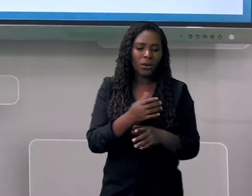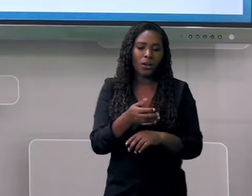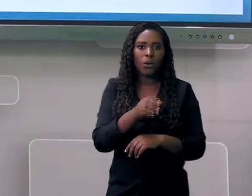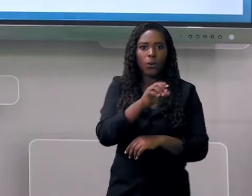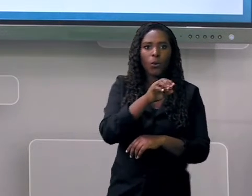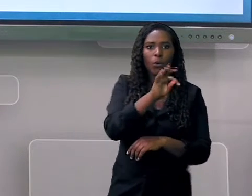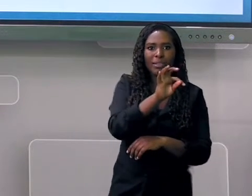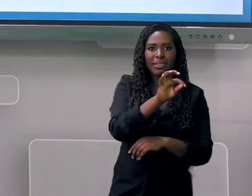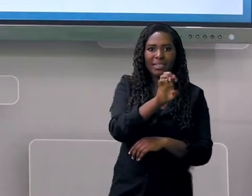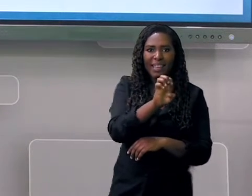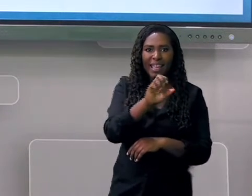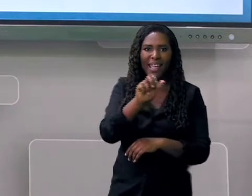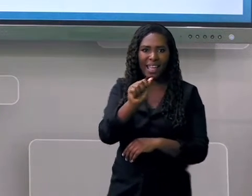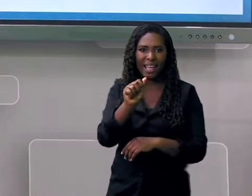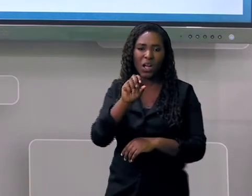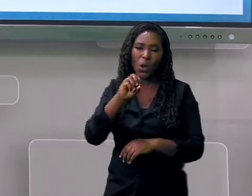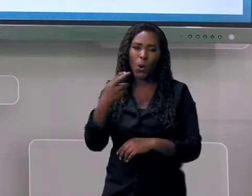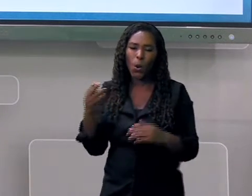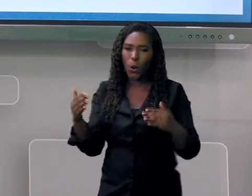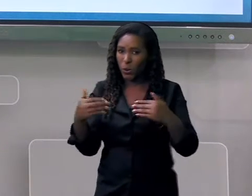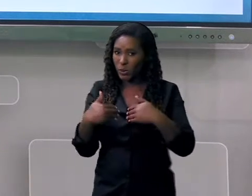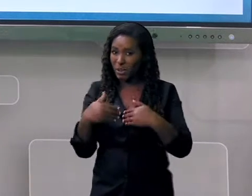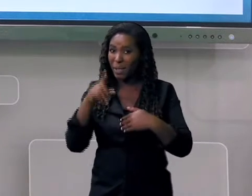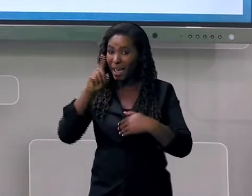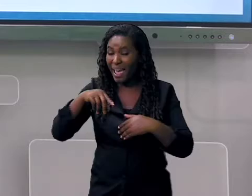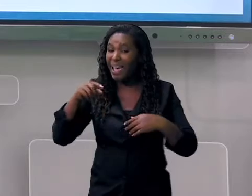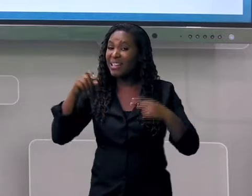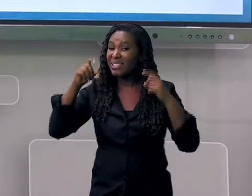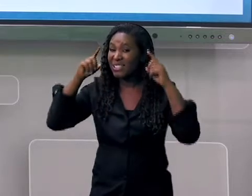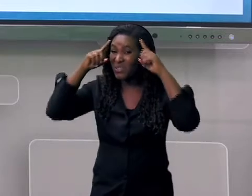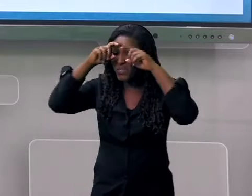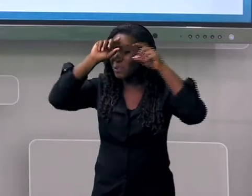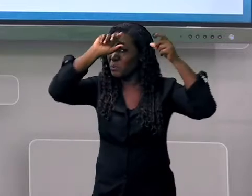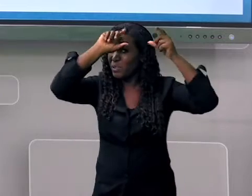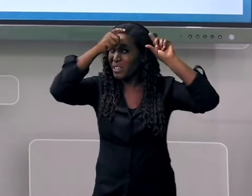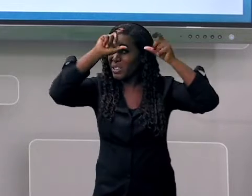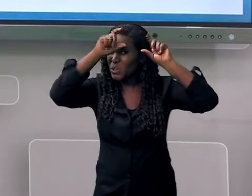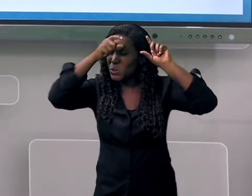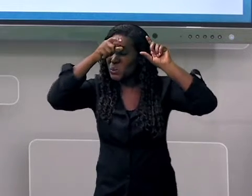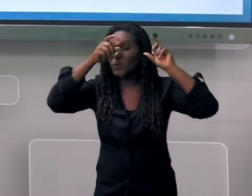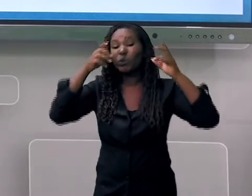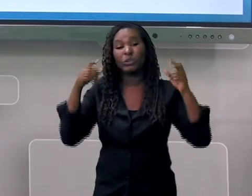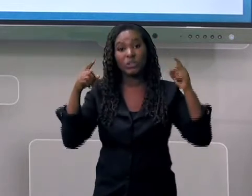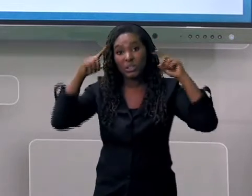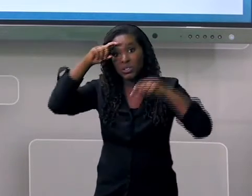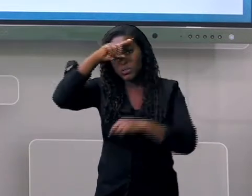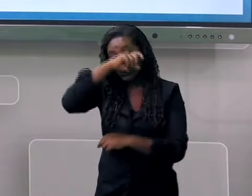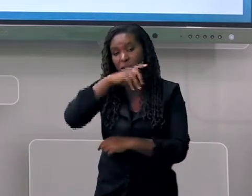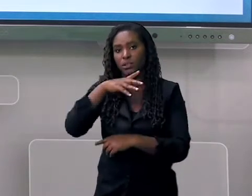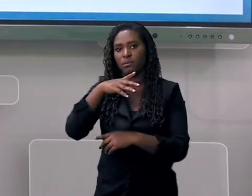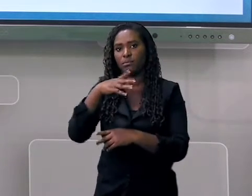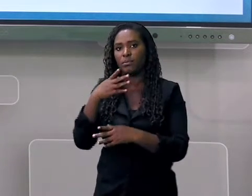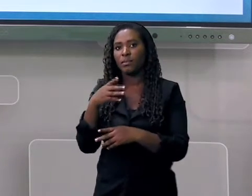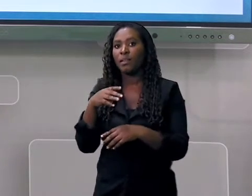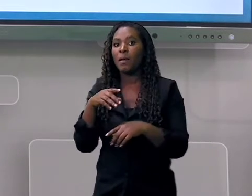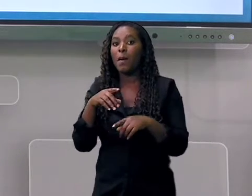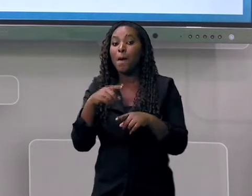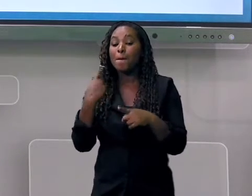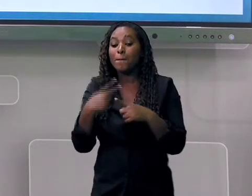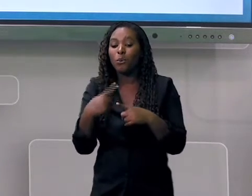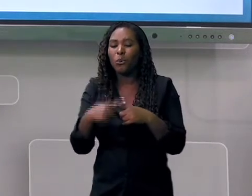condição bastante complexa e uma das consequências disso é que nenhum autista apresenta as